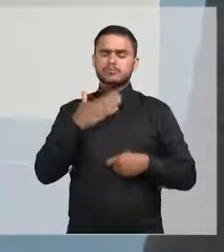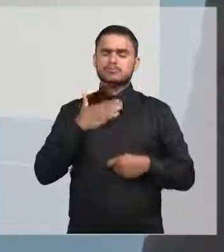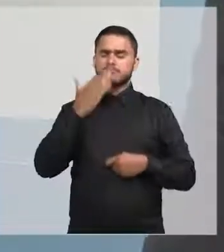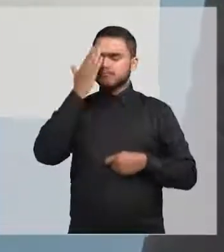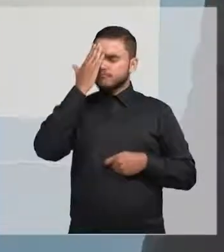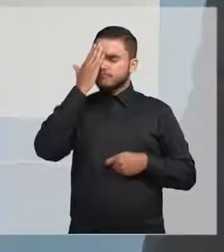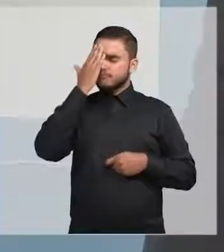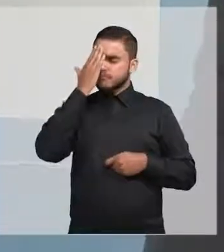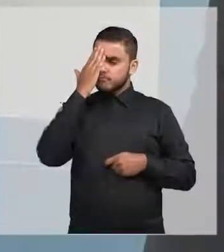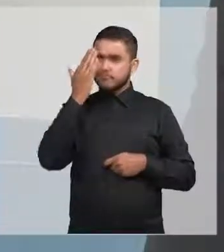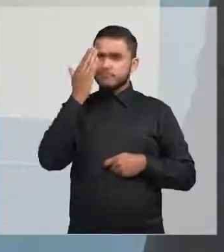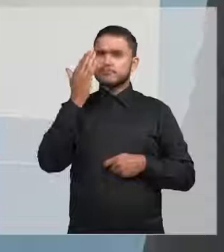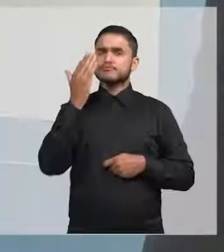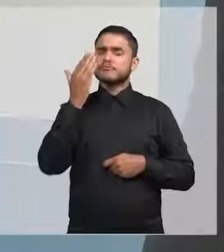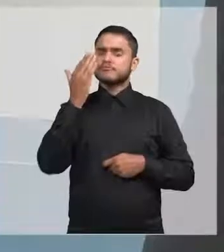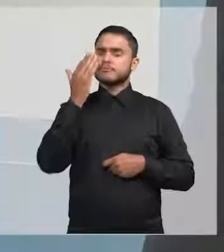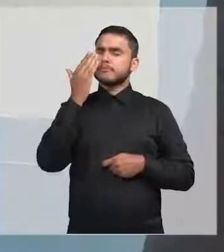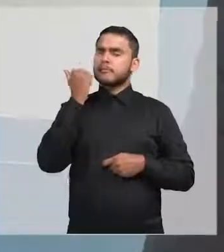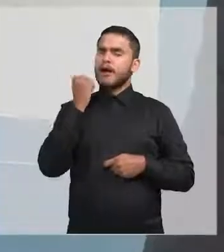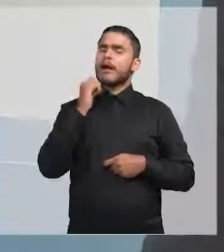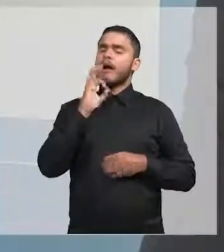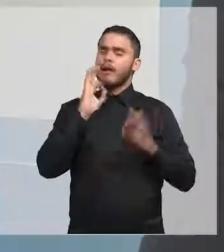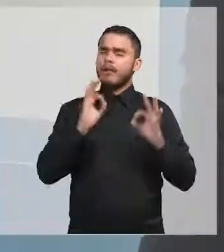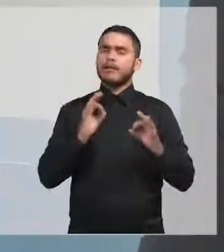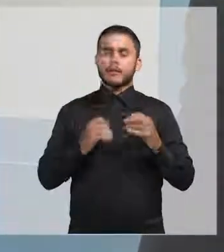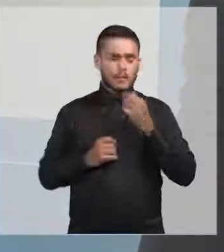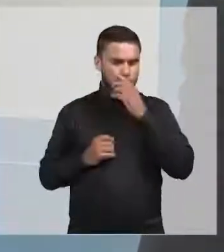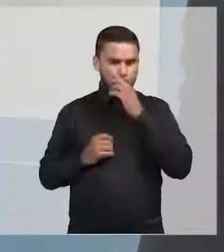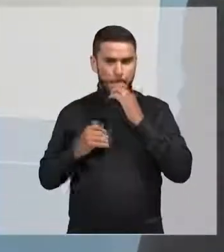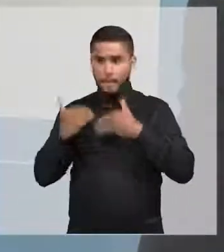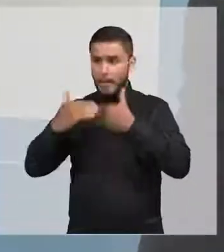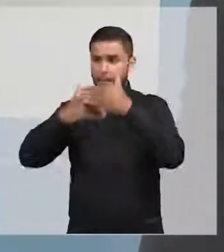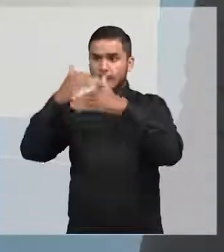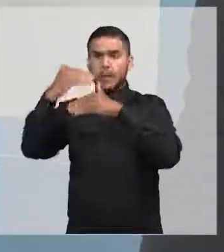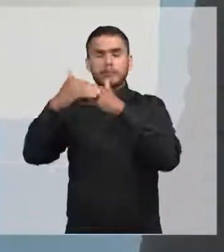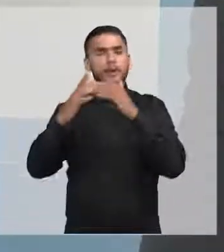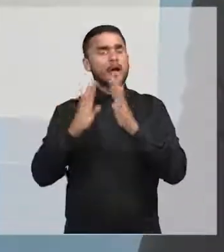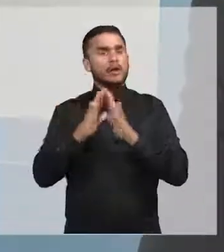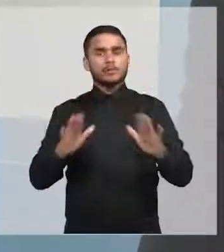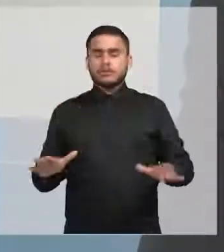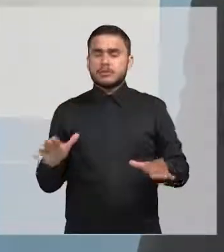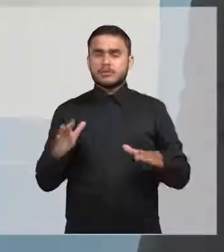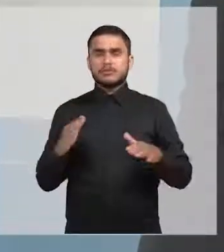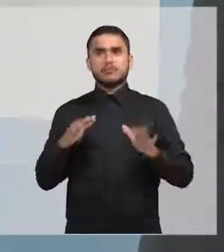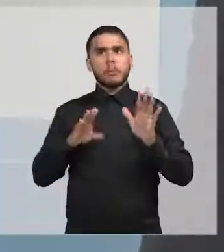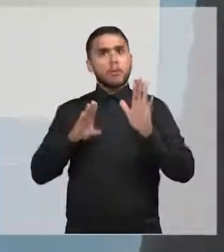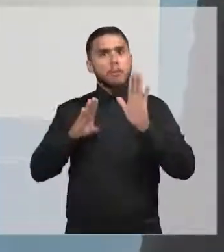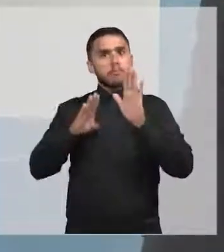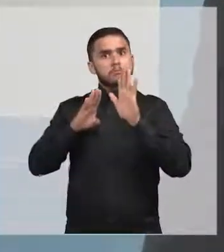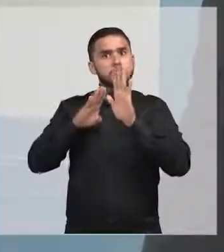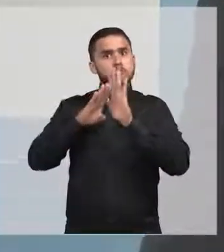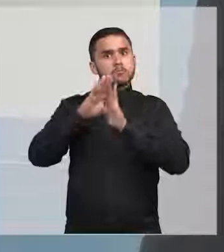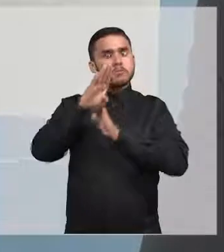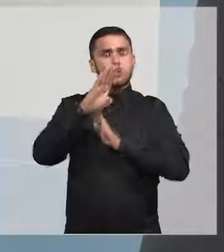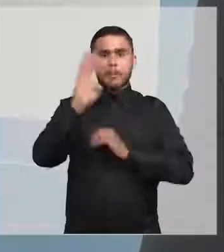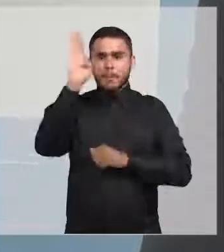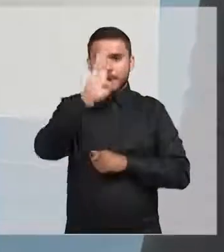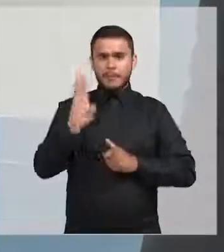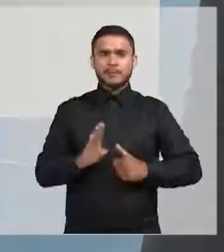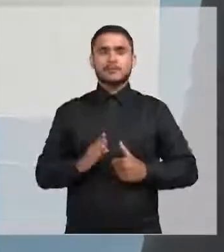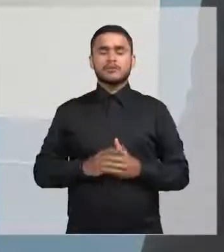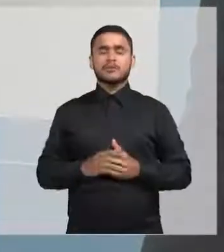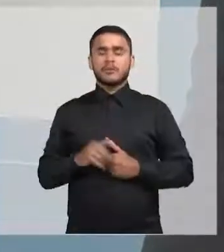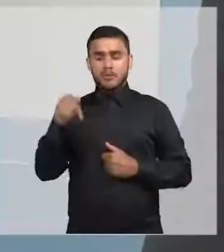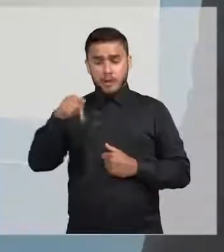um tempo atrás, ele confirmou hoje, que a questão de crescimento é cíclica e como a gente sendo mais